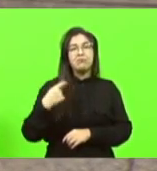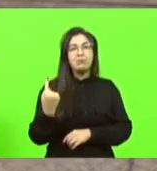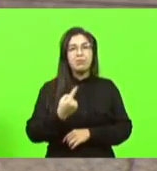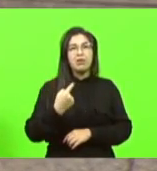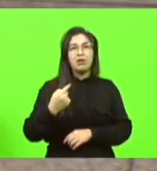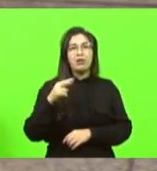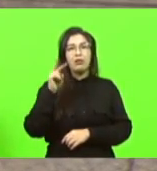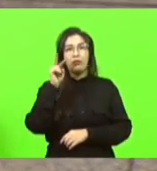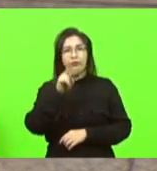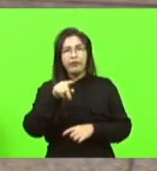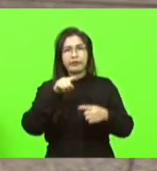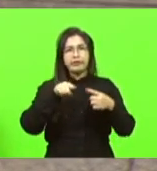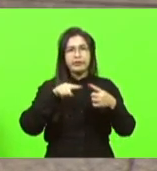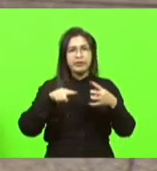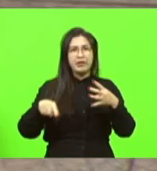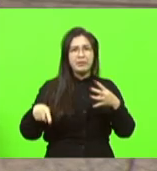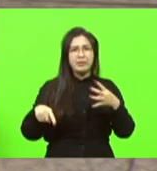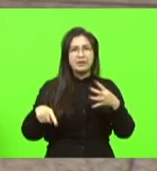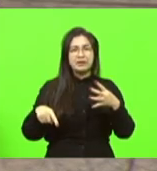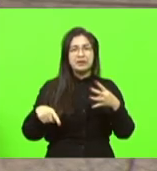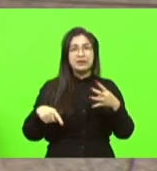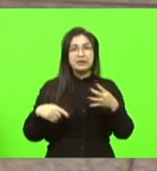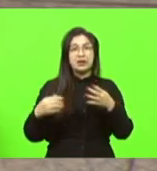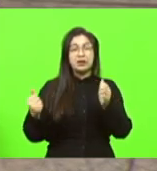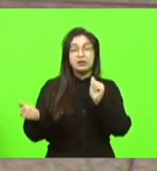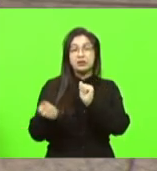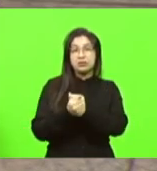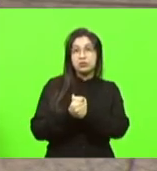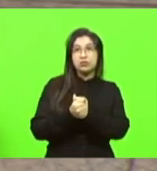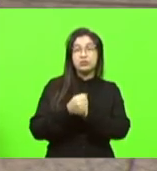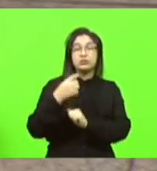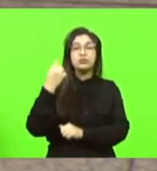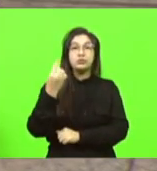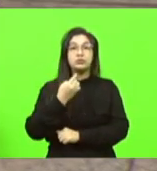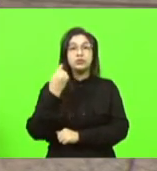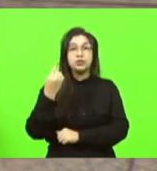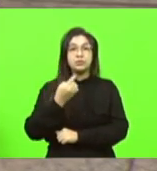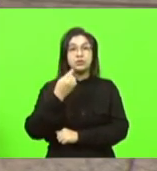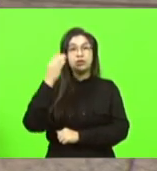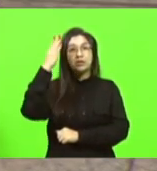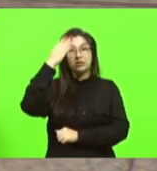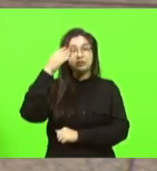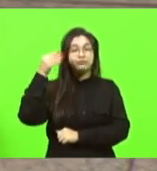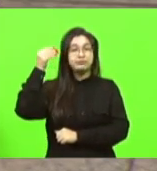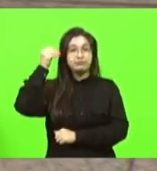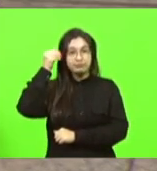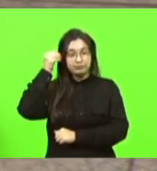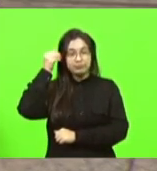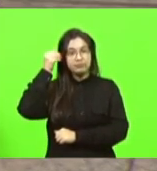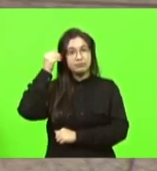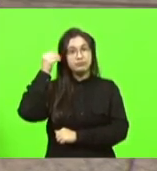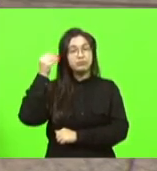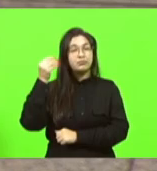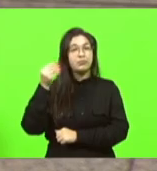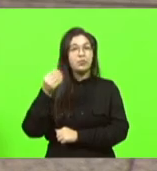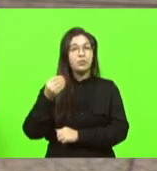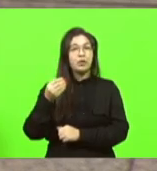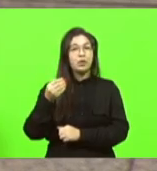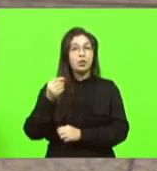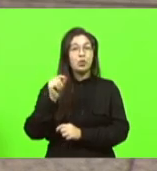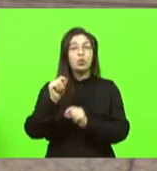algumas semanas mais intensamente com a deputada Luciane carminatti através